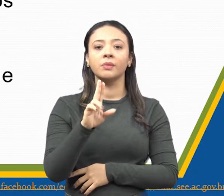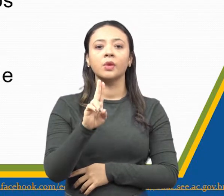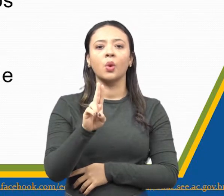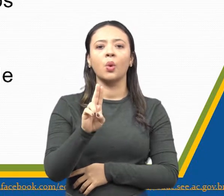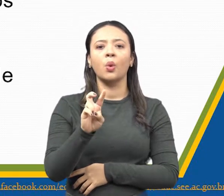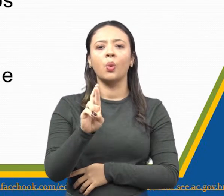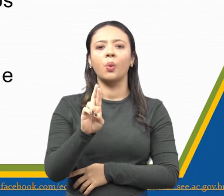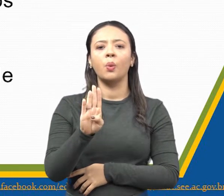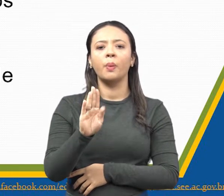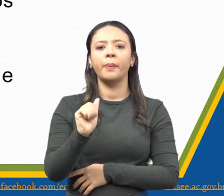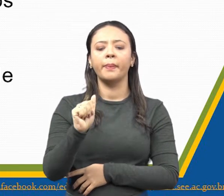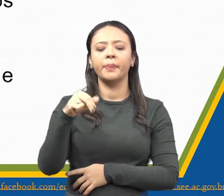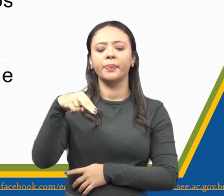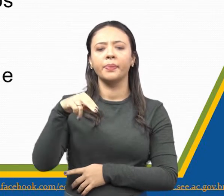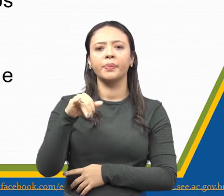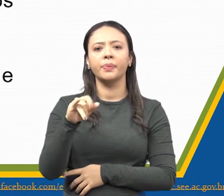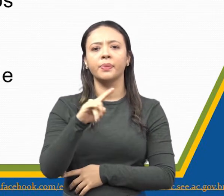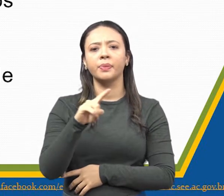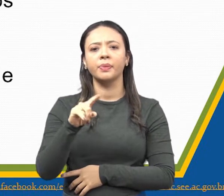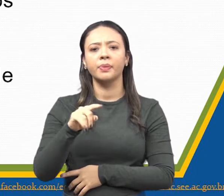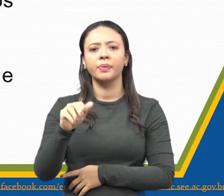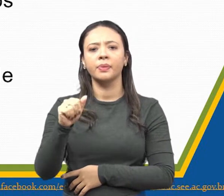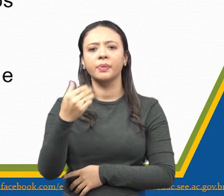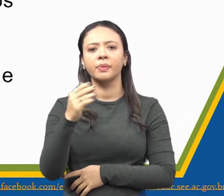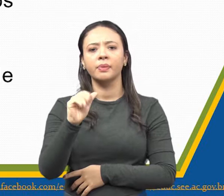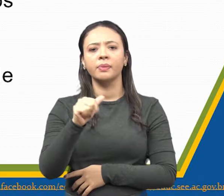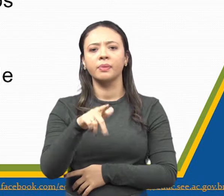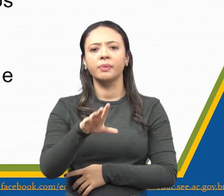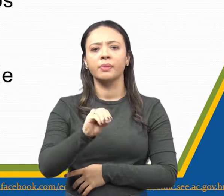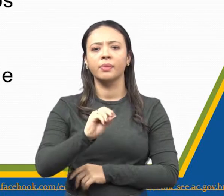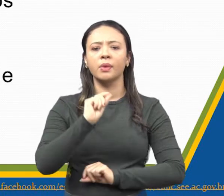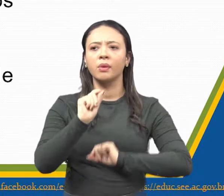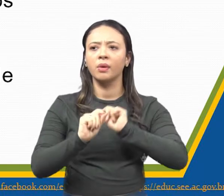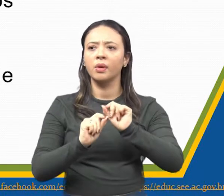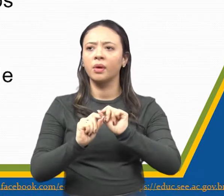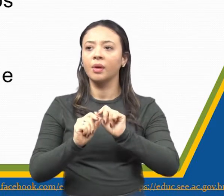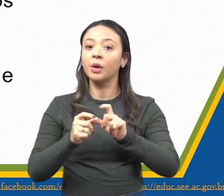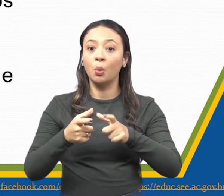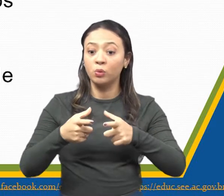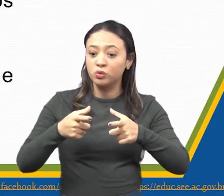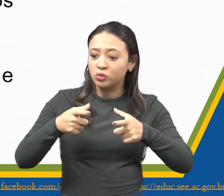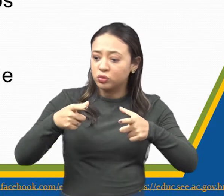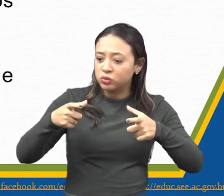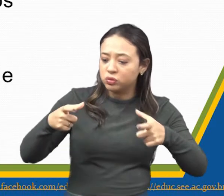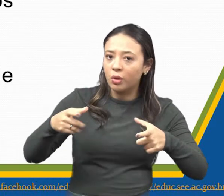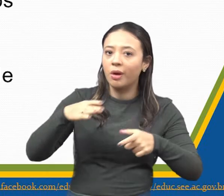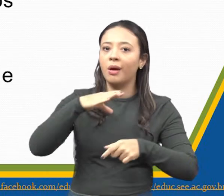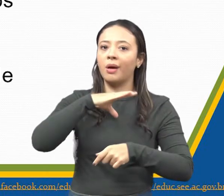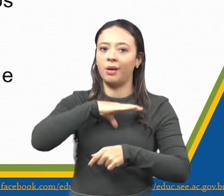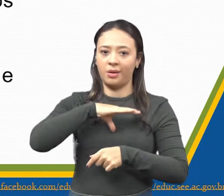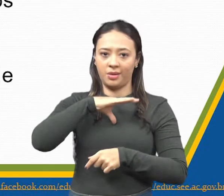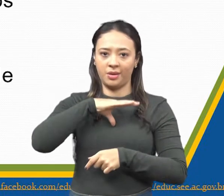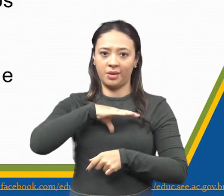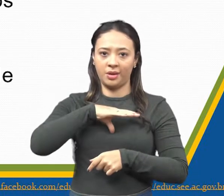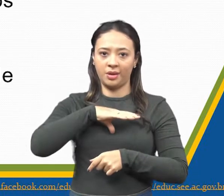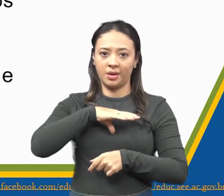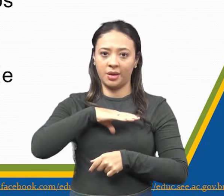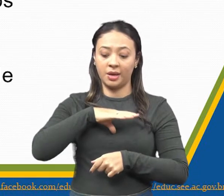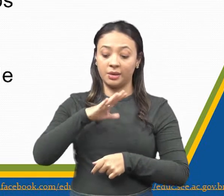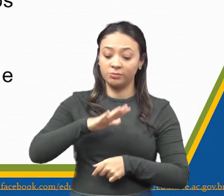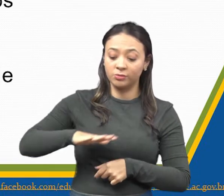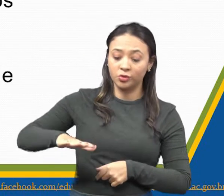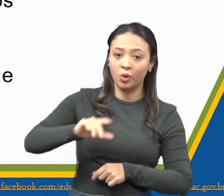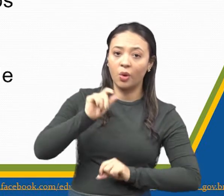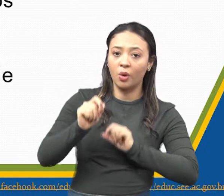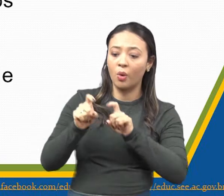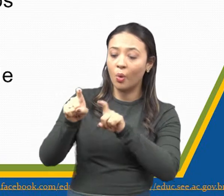E o que é urbanização? É o crescimento das cidades em relação ao campo